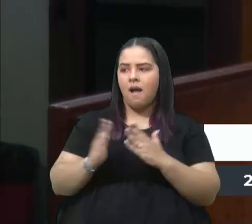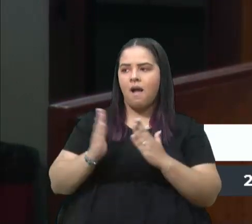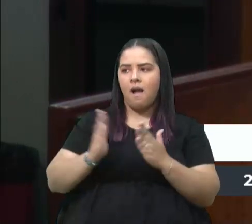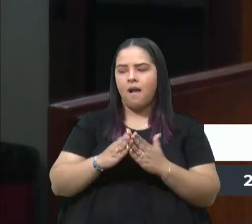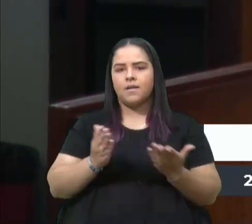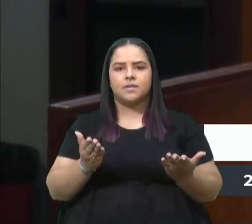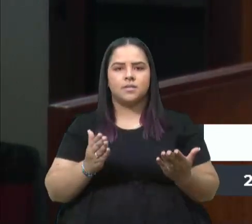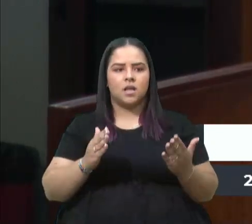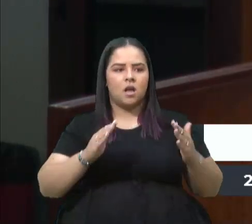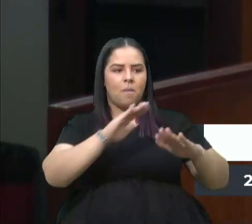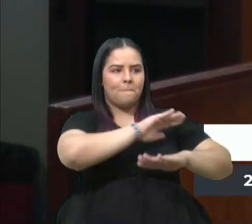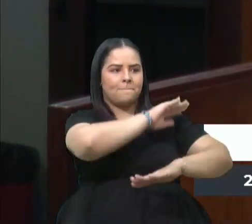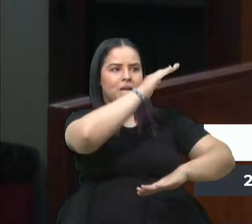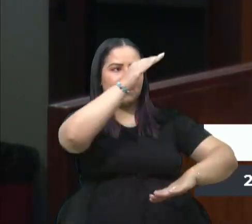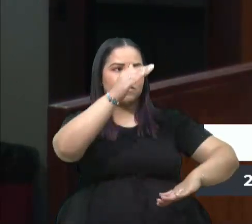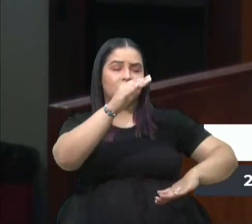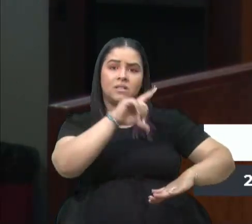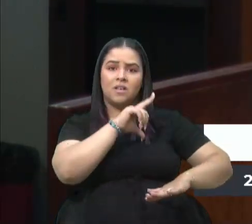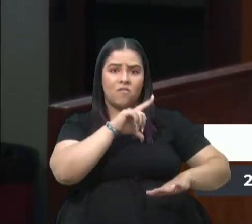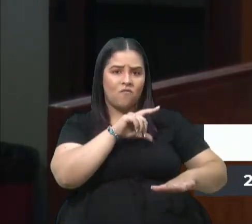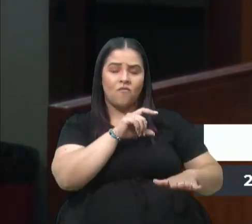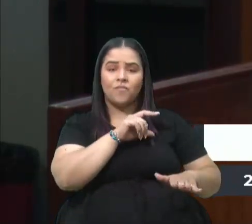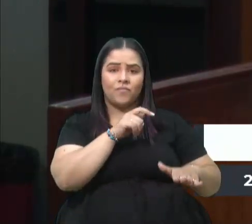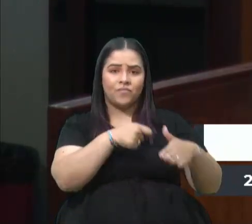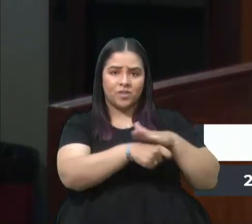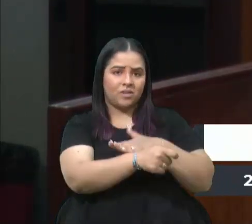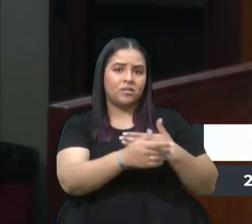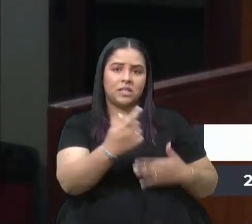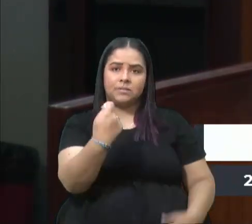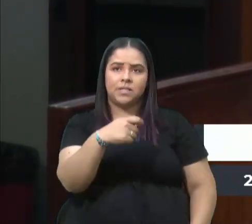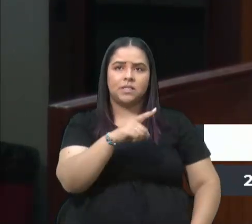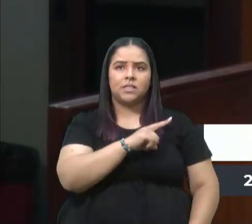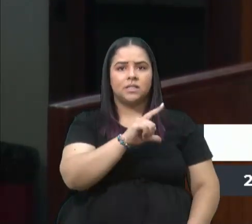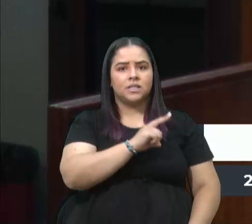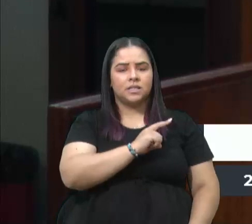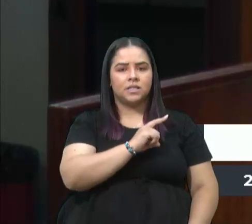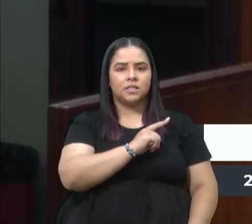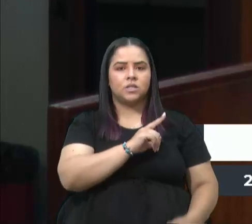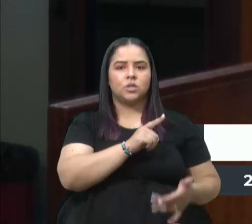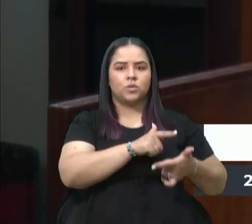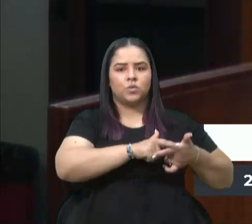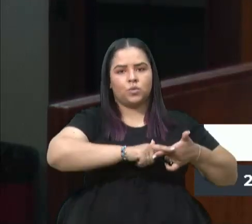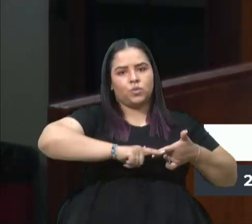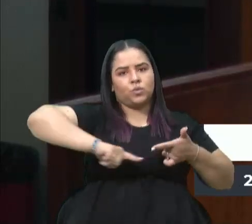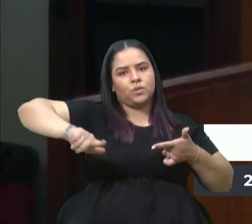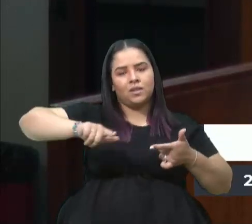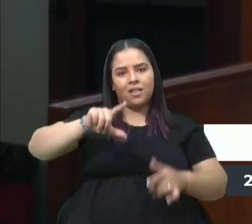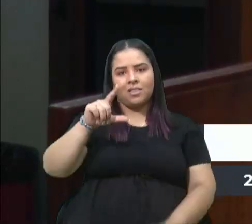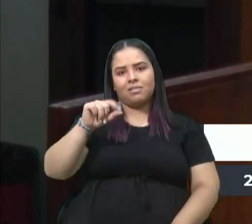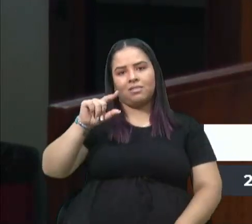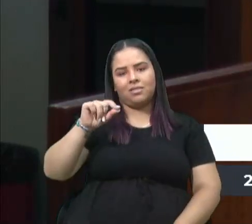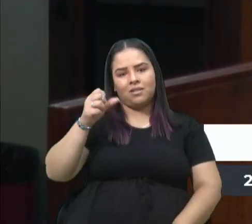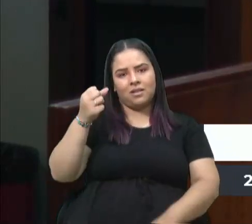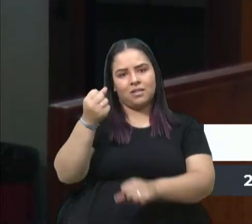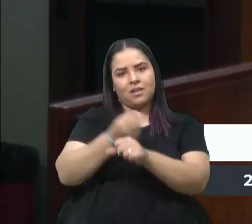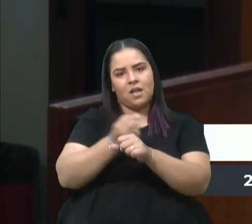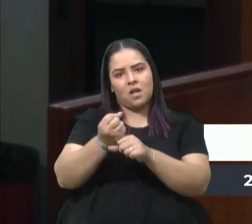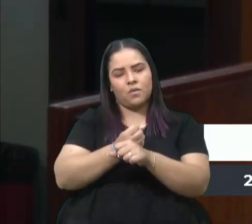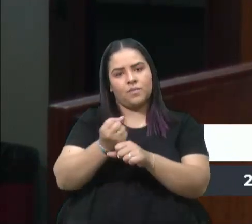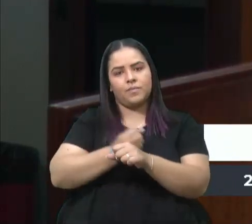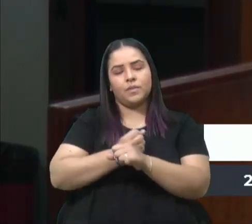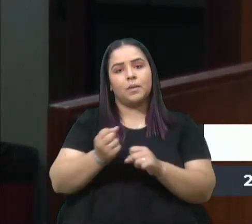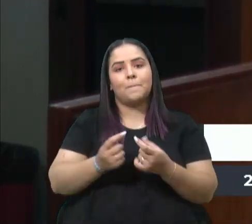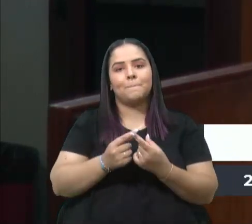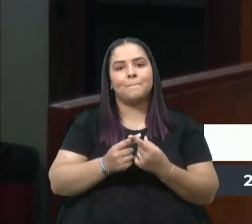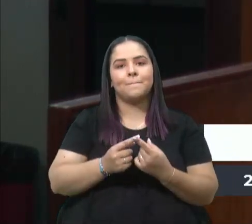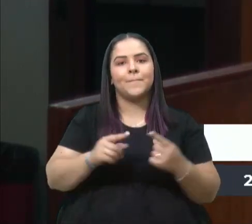pavilhão, nem que tenha investimento, tu tem que conseguir diluir naqueles 10 anos, quando tu tem investimento,